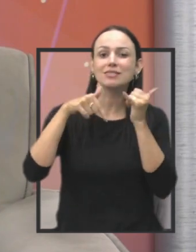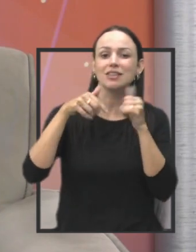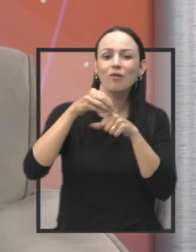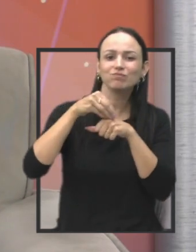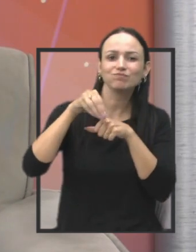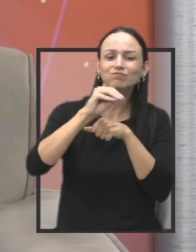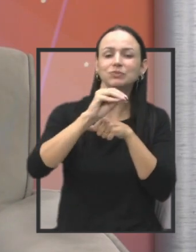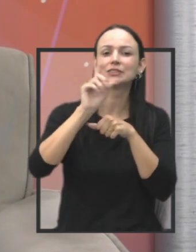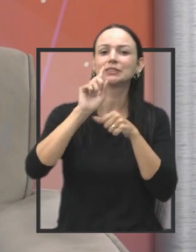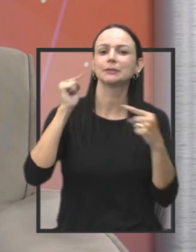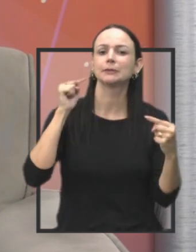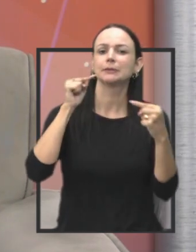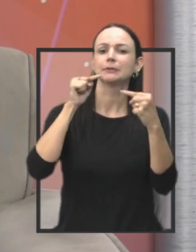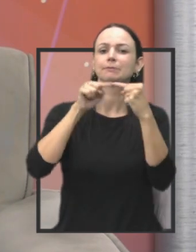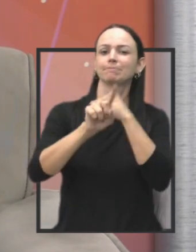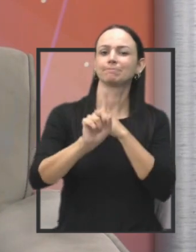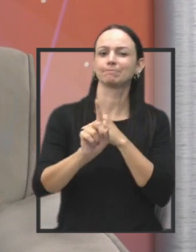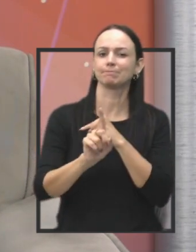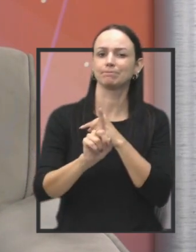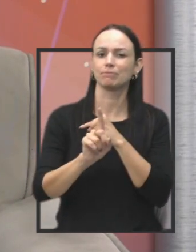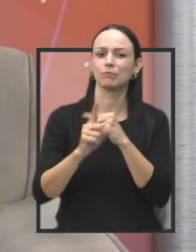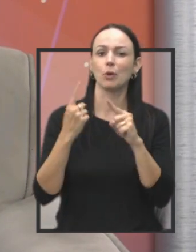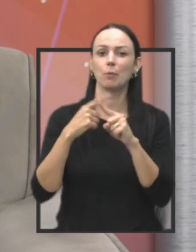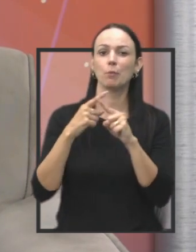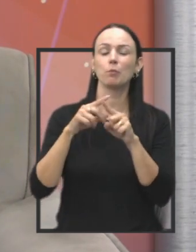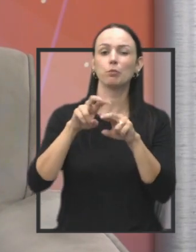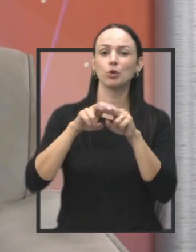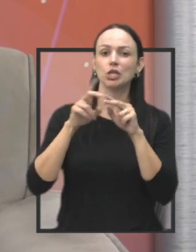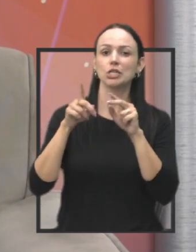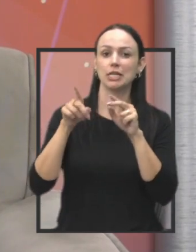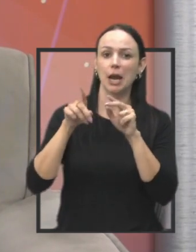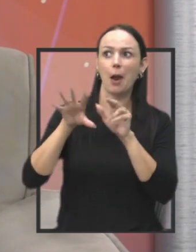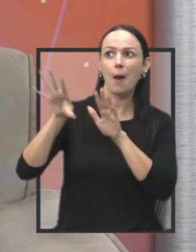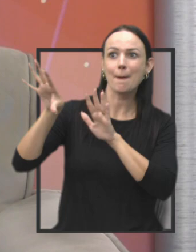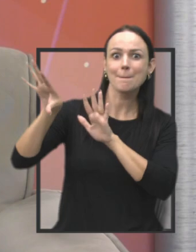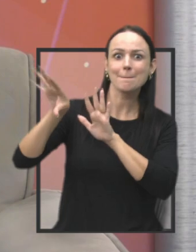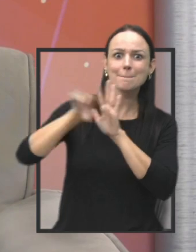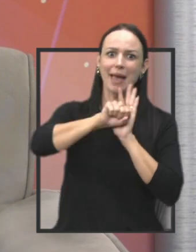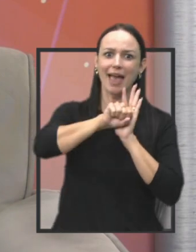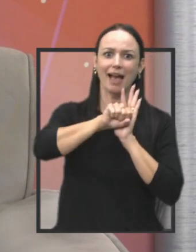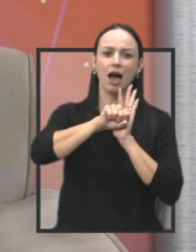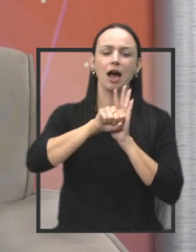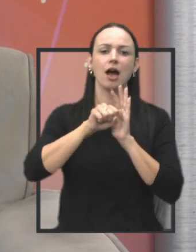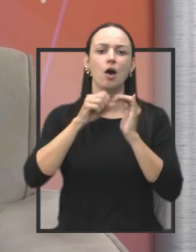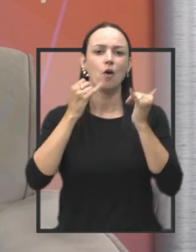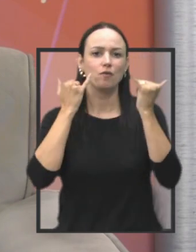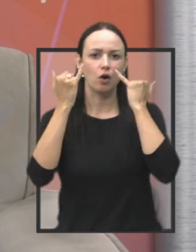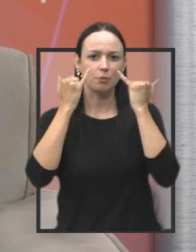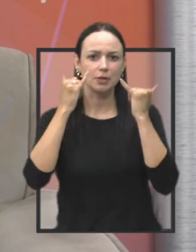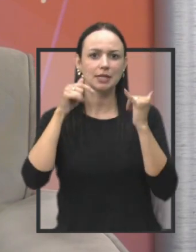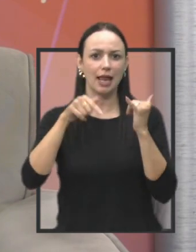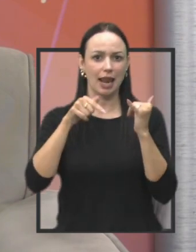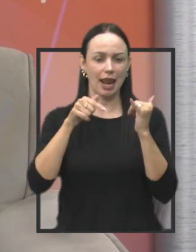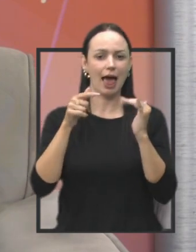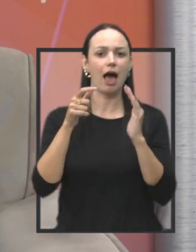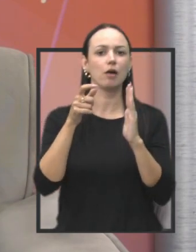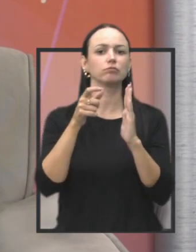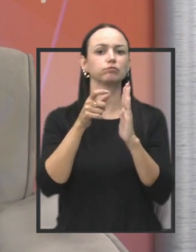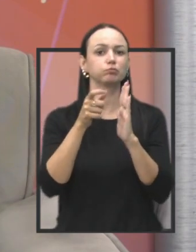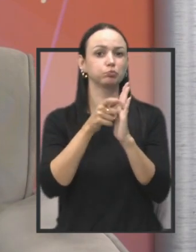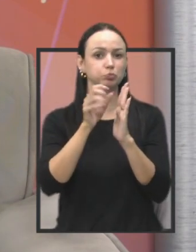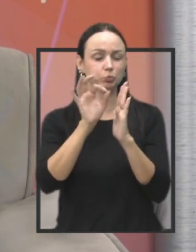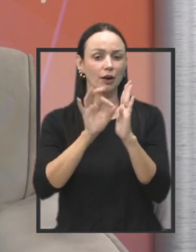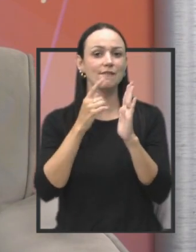contribuinte. Por isso mesmo, quando puxa as informações, ela diz bem claro lá na hora do programa que compete